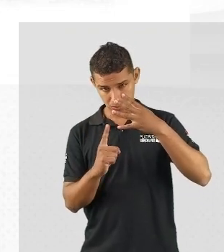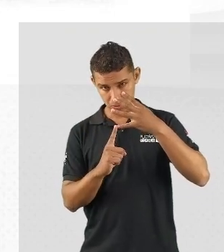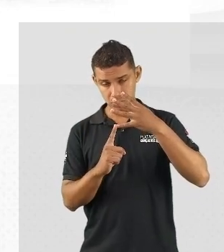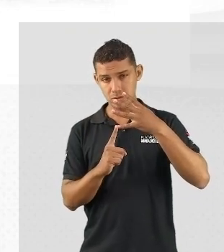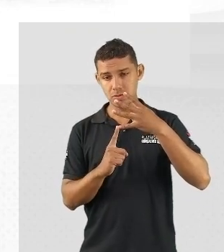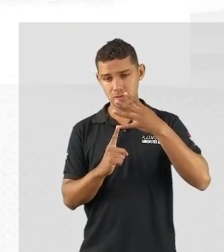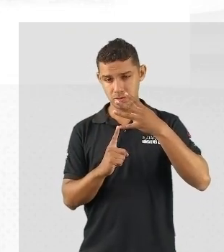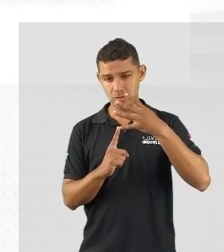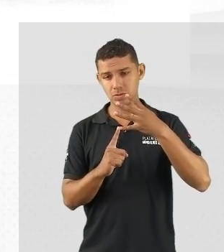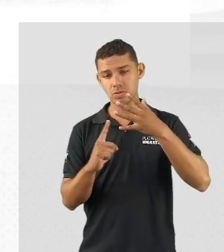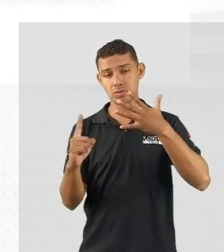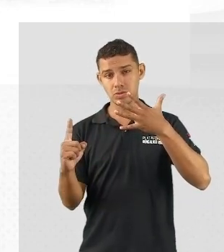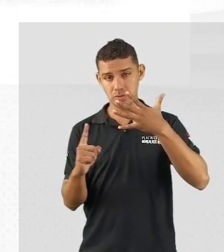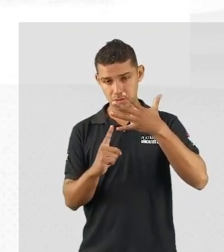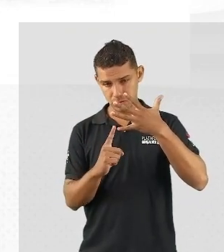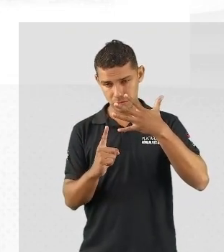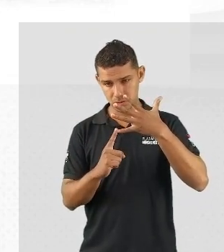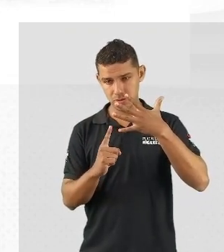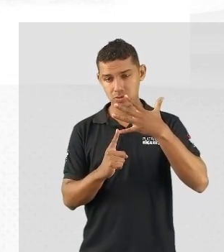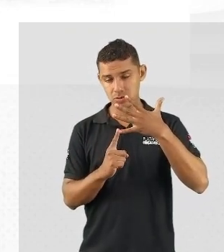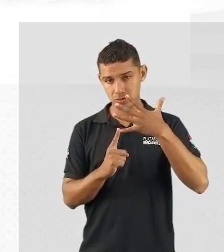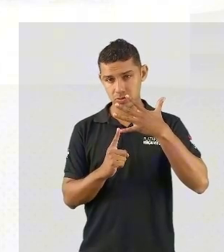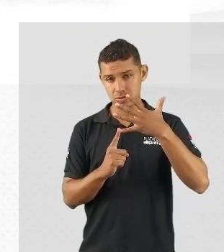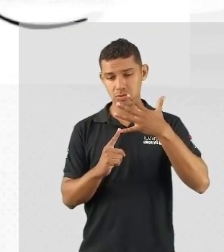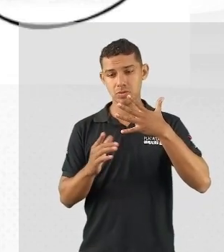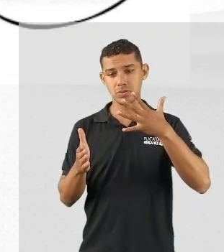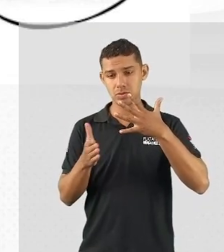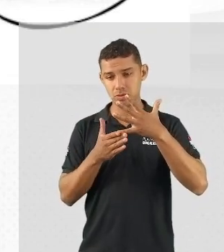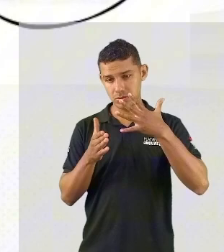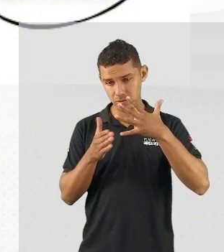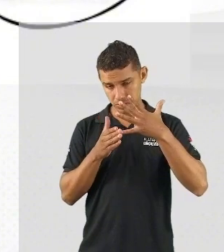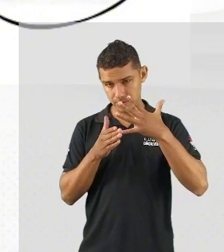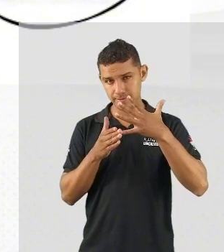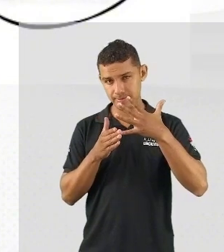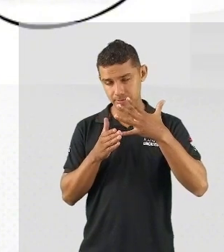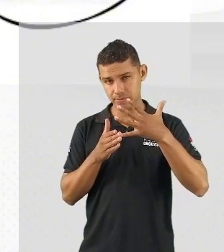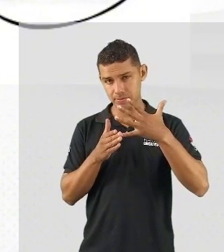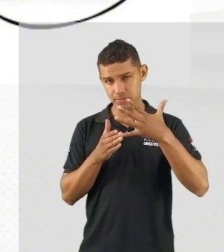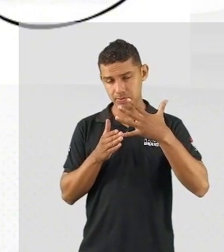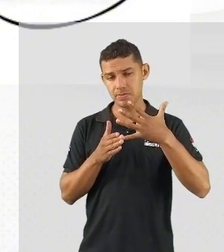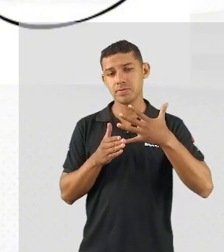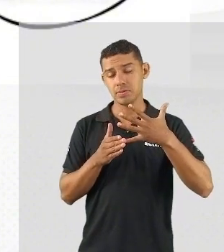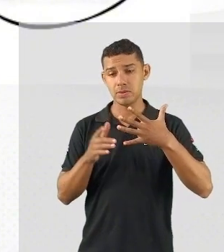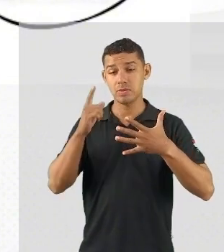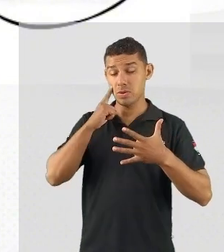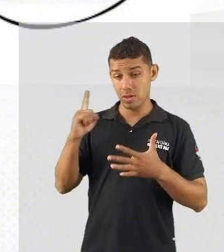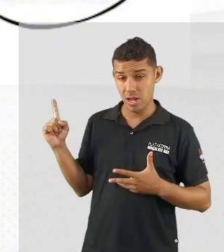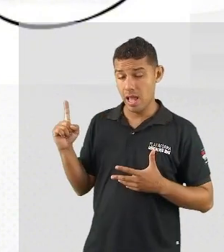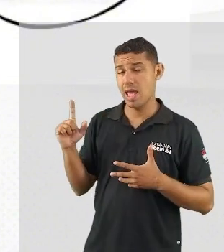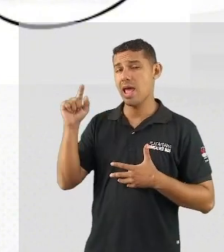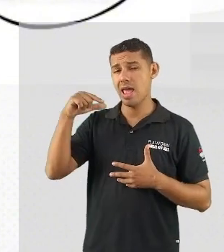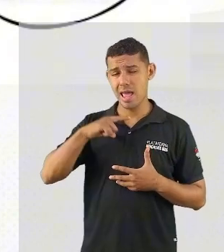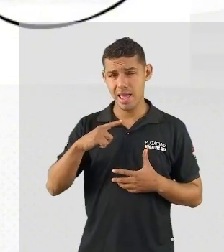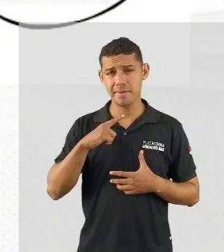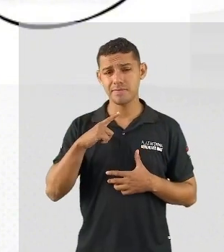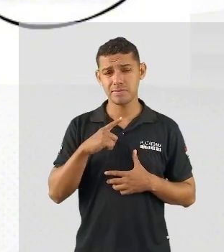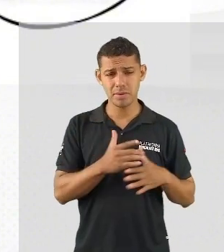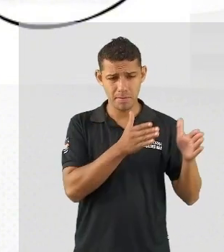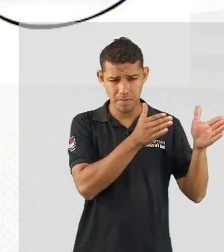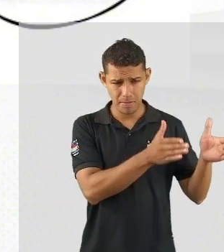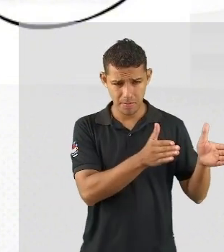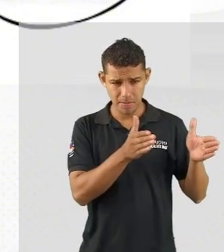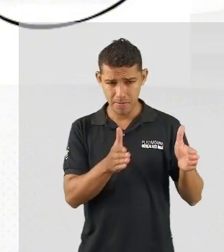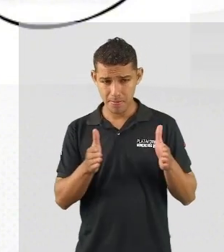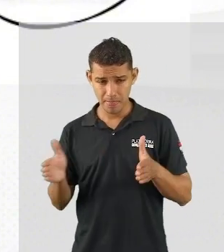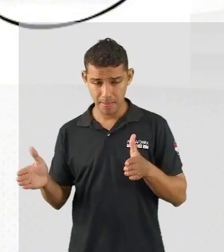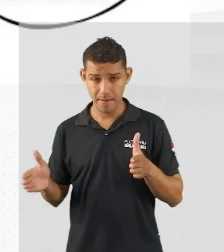Cobre, a Idade do Bronze e a Idade do Ferro. Então, essa é uma divisão que inicia aqui